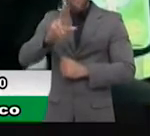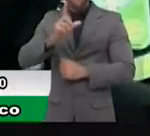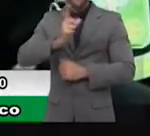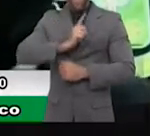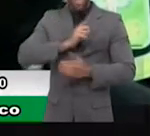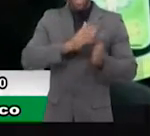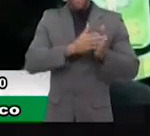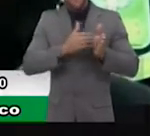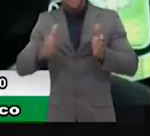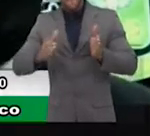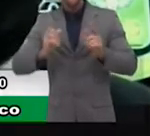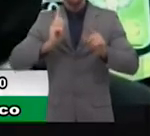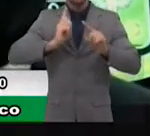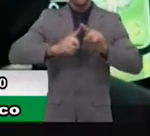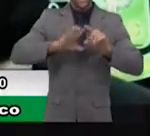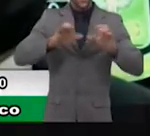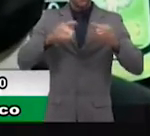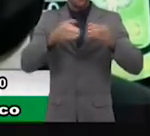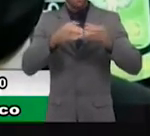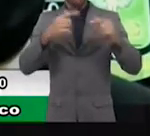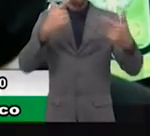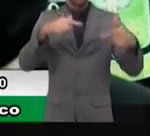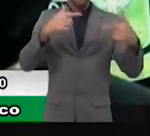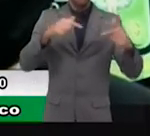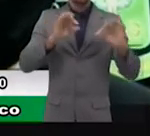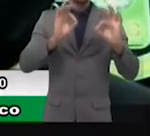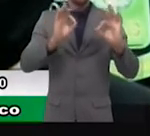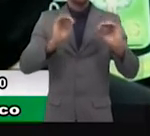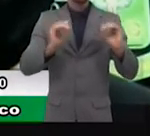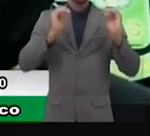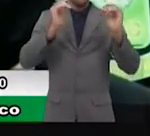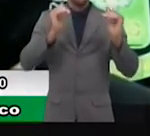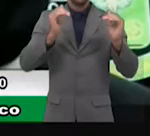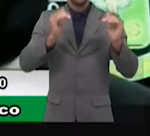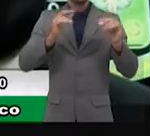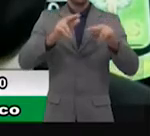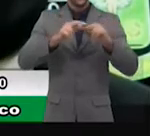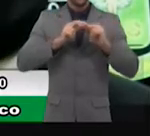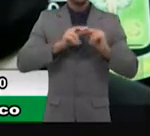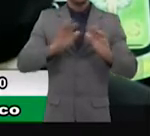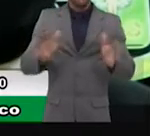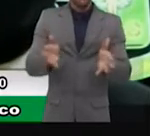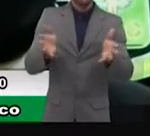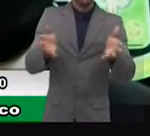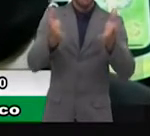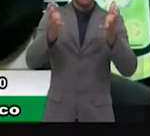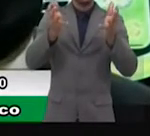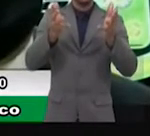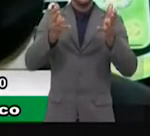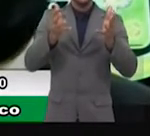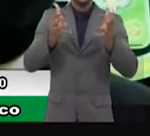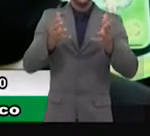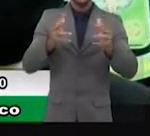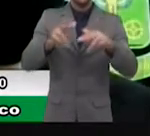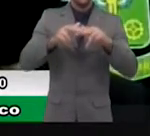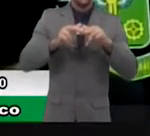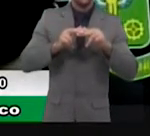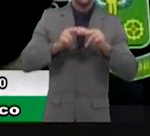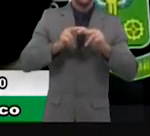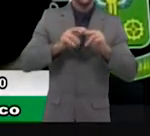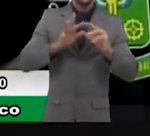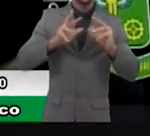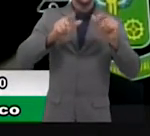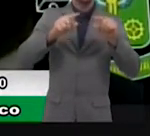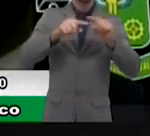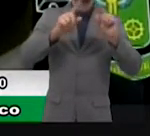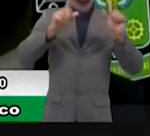porque tinha uma equipe competente do lado dele e deixou a sua parcela de contribuição. Então, deixar aqui, em nome de todos os funcionários